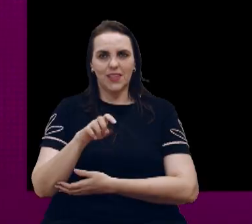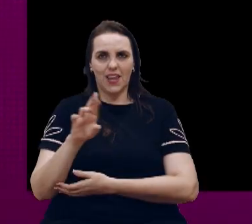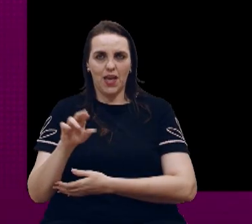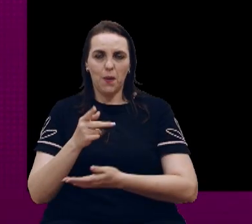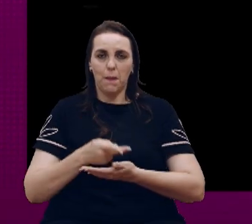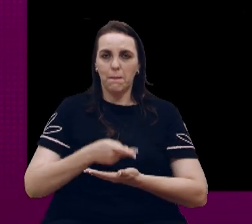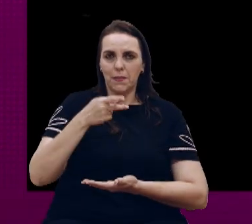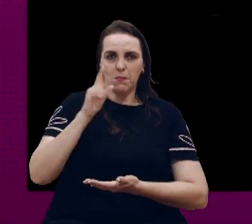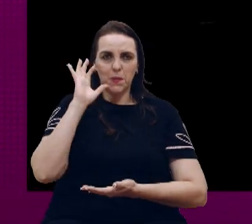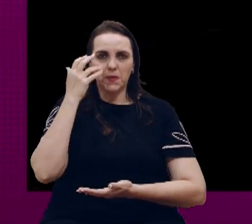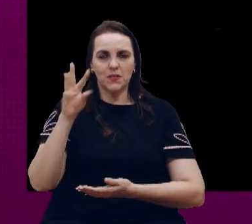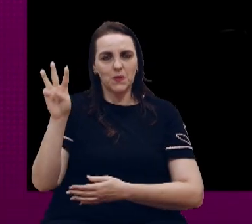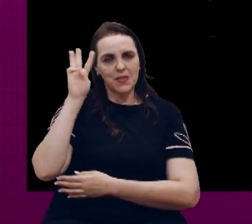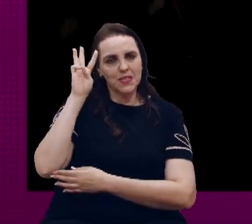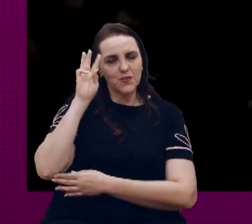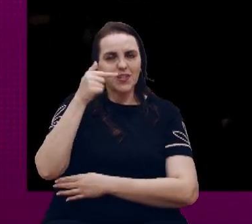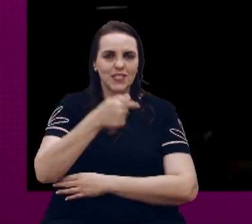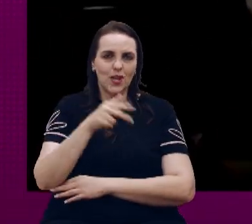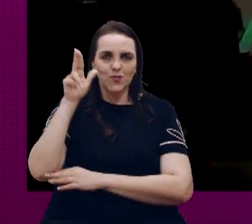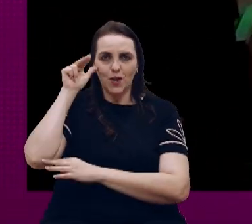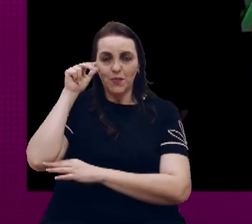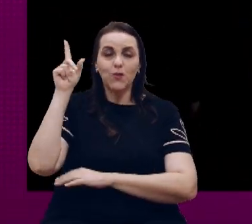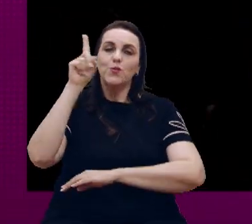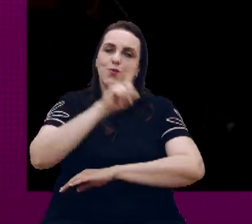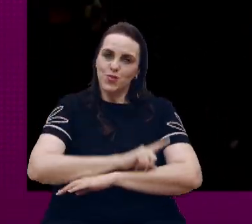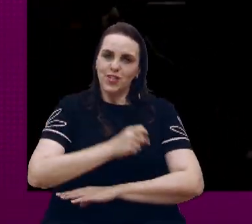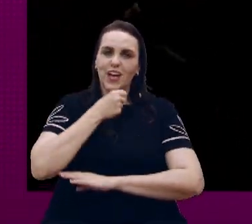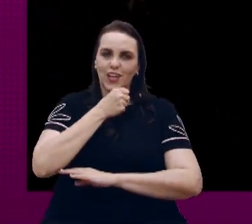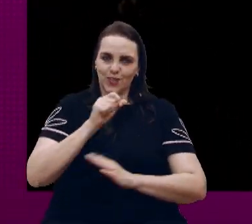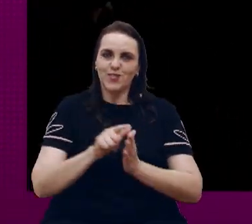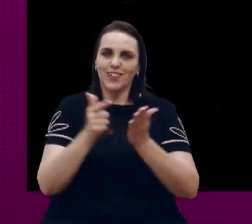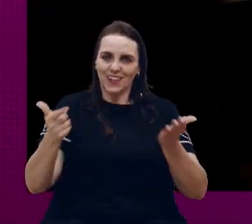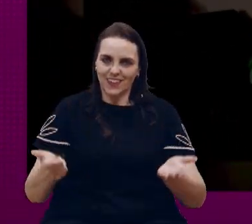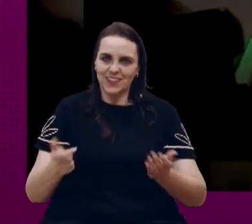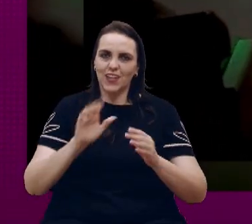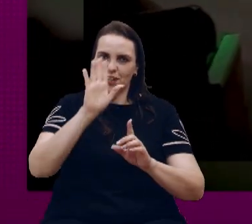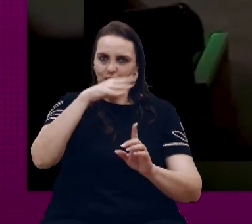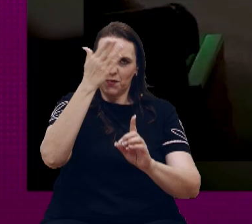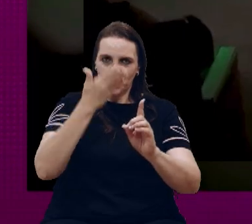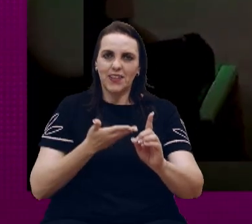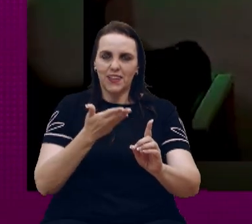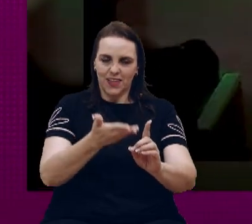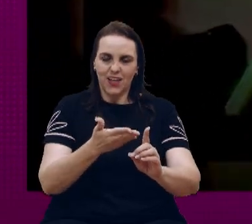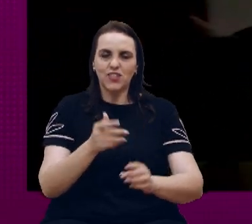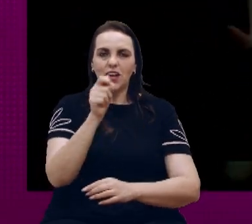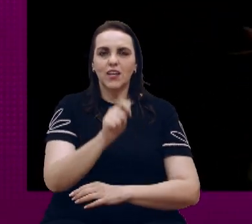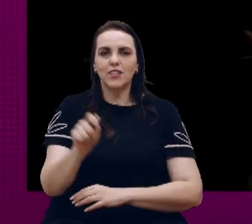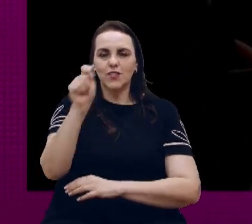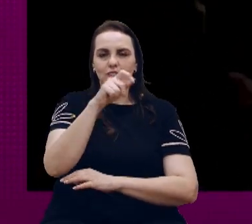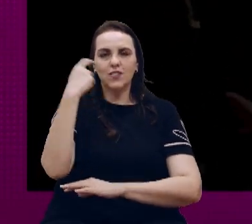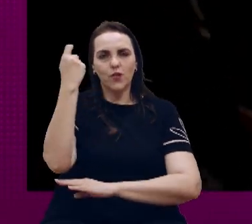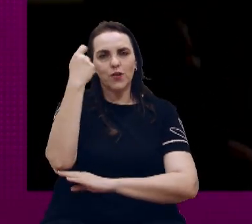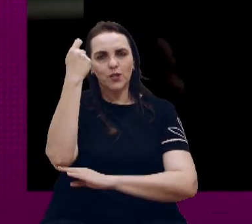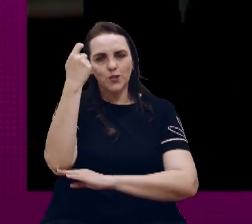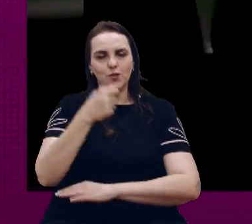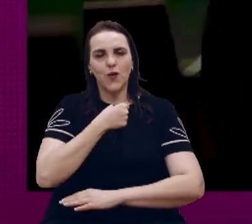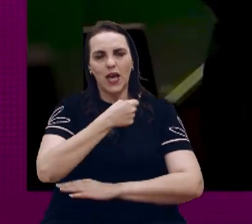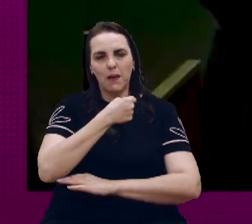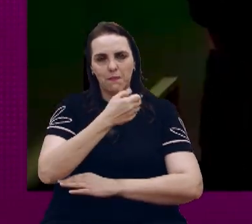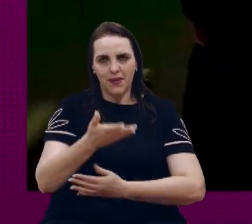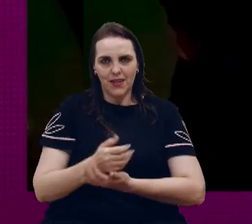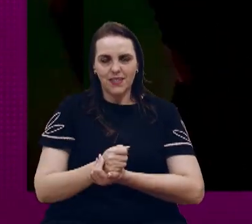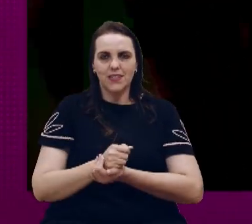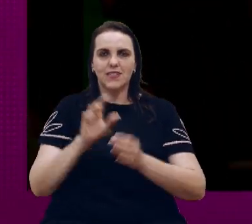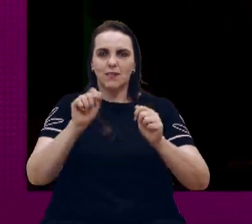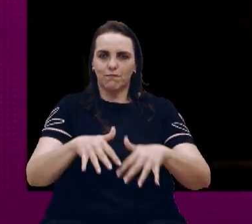na terça-feira, 7 de abril, no Dia do Jornalista. A honraria foi concedida pela Associação Rio Grandense de Imprensa, no espaço multi do Tribunal